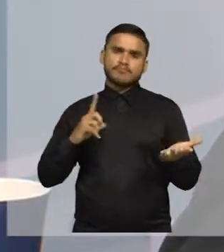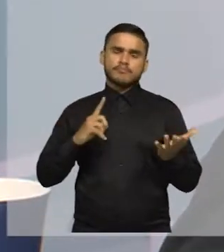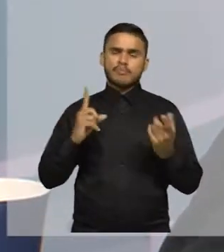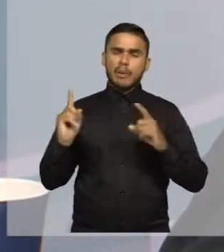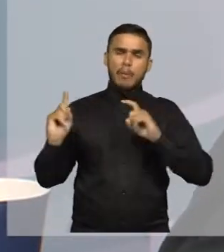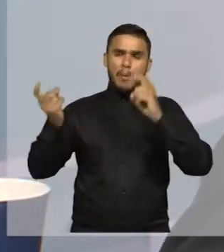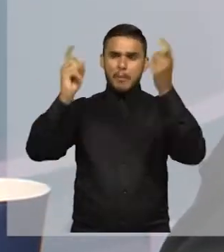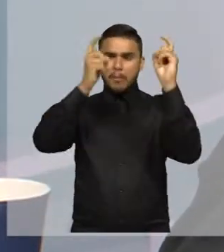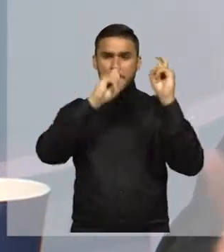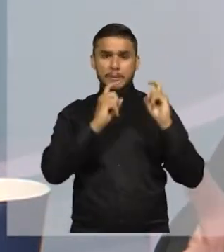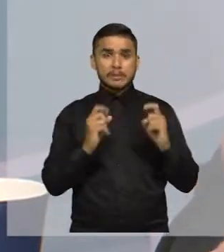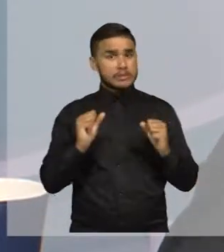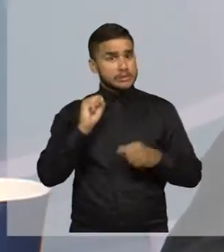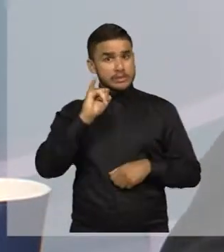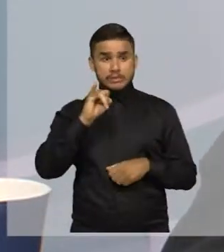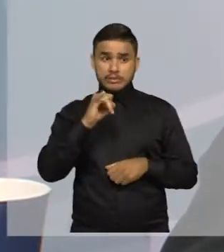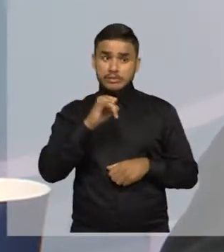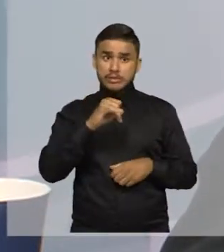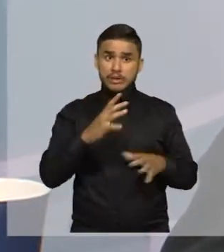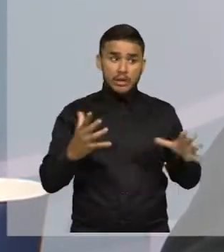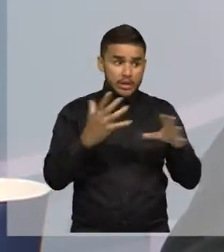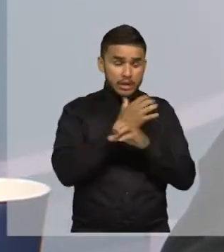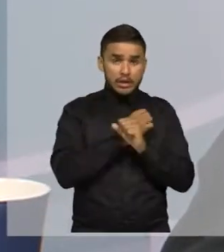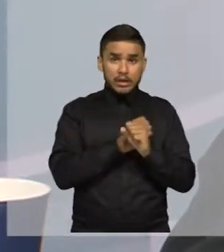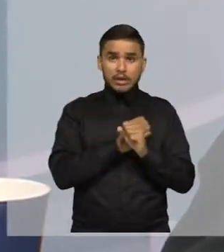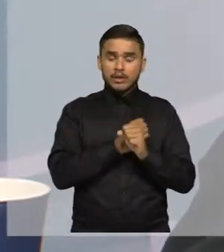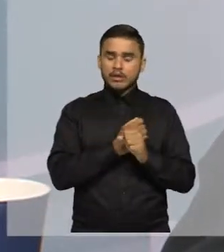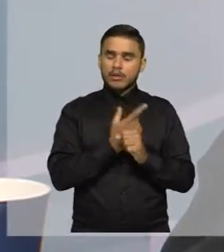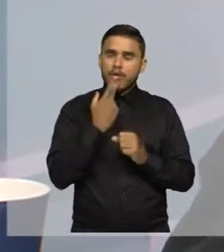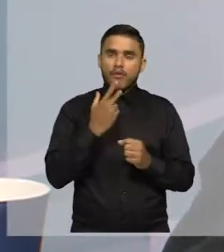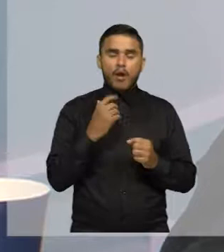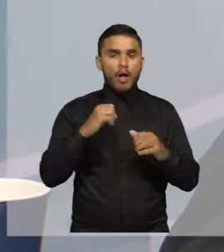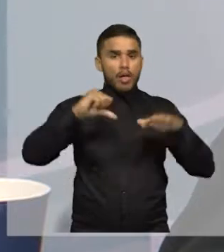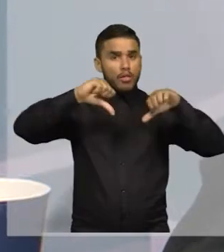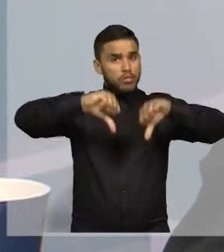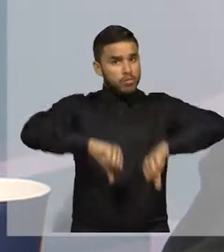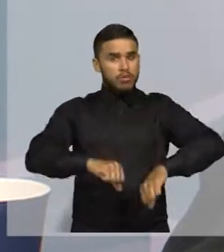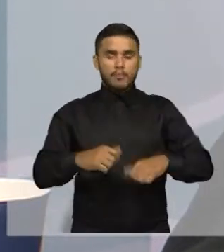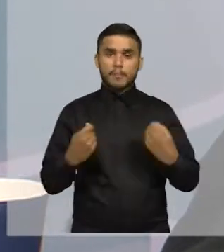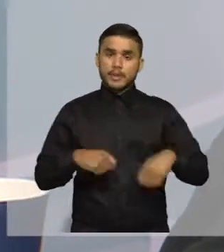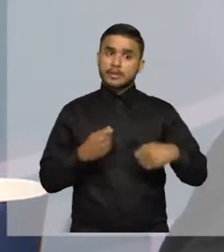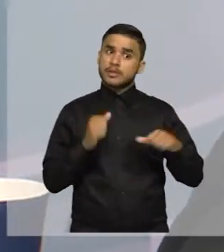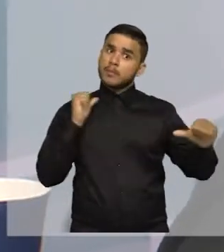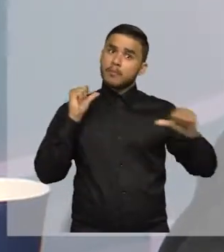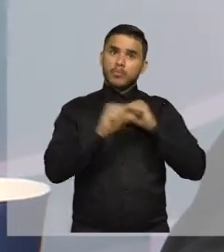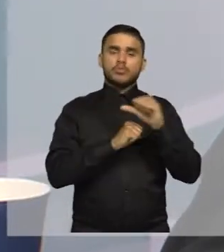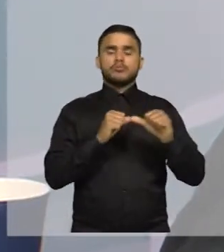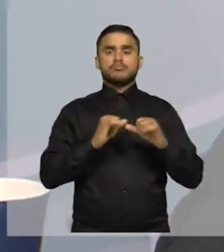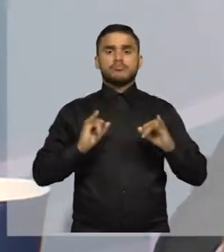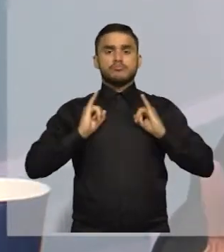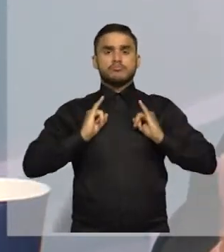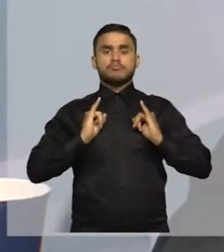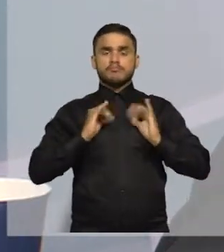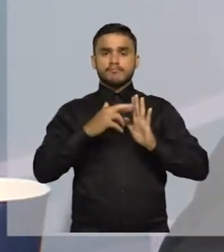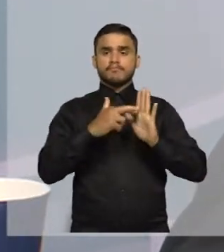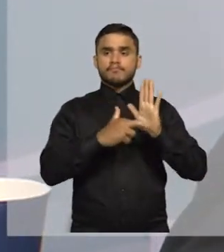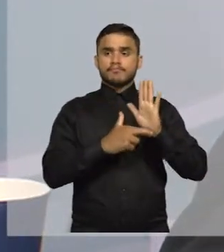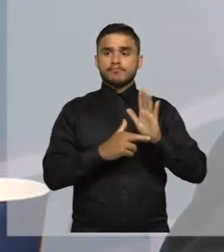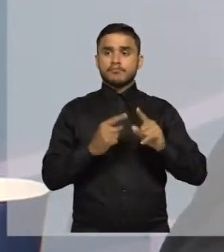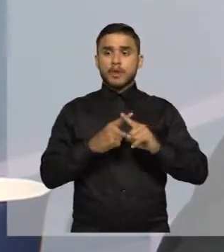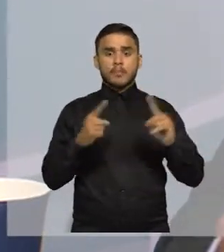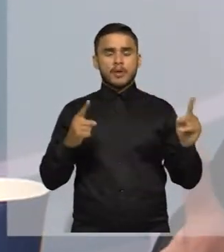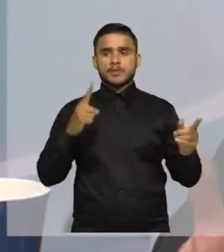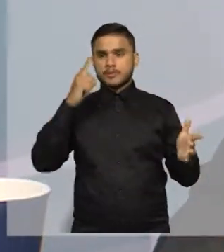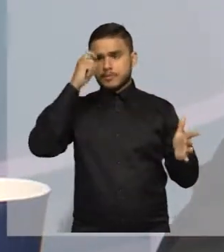matérias matemáticas dizem que se não fizer, o Brasil não sai desse atoleiro, precisa da reforma. Mas fere interesses,